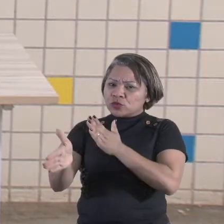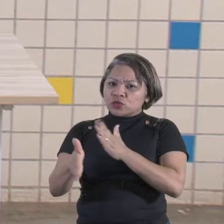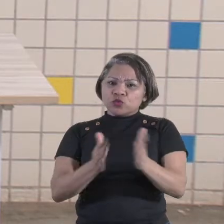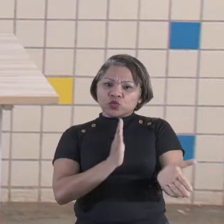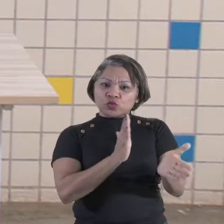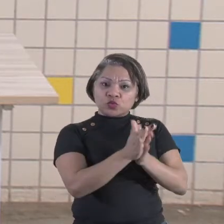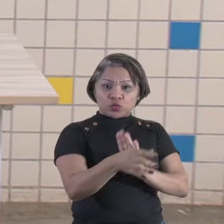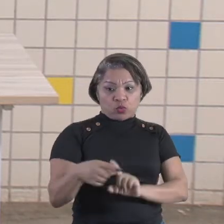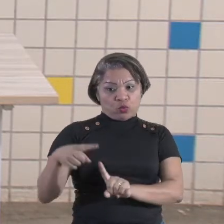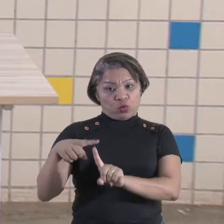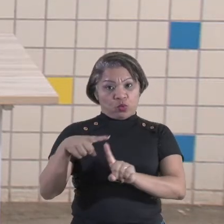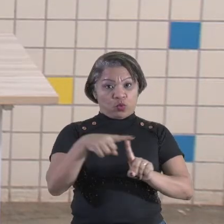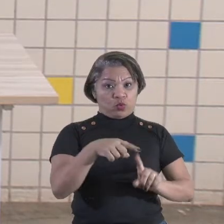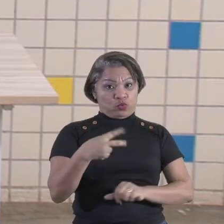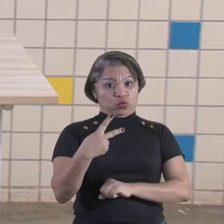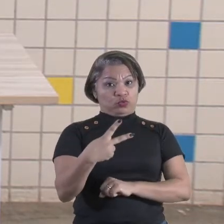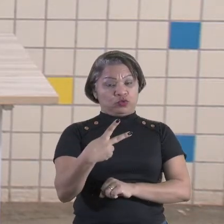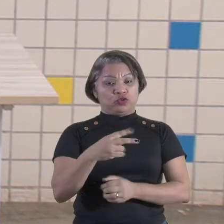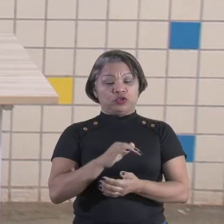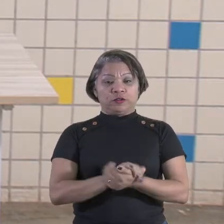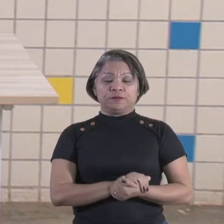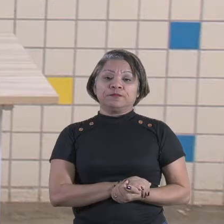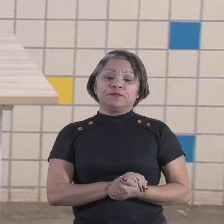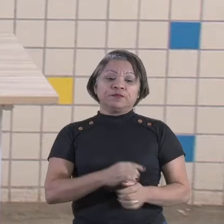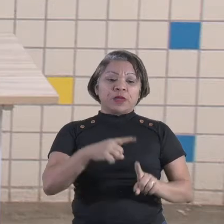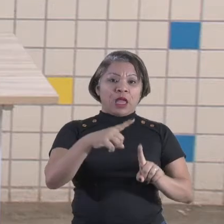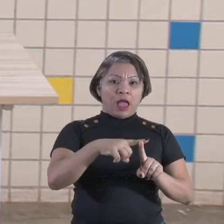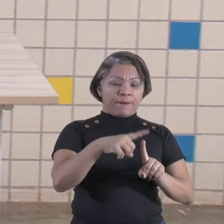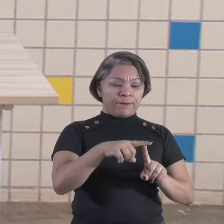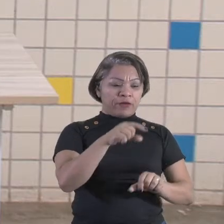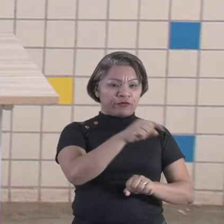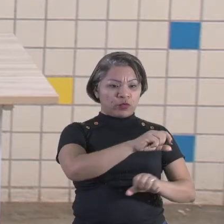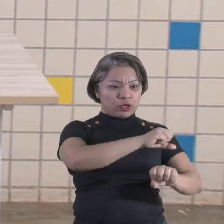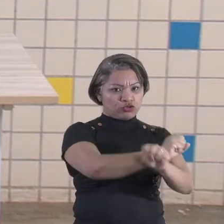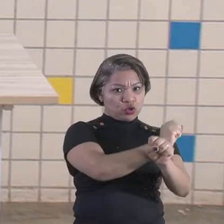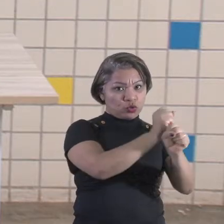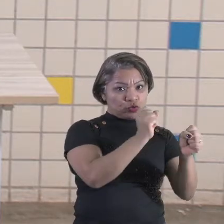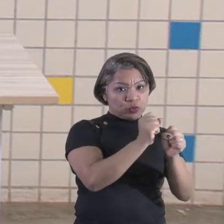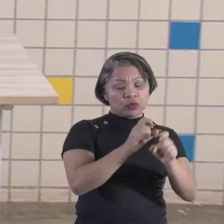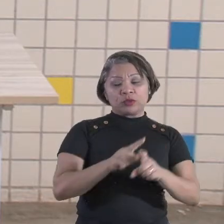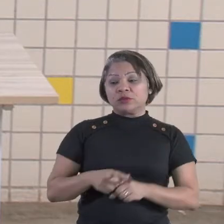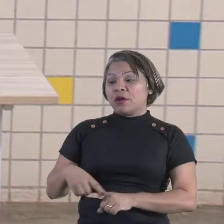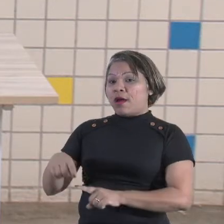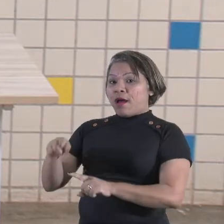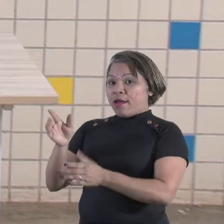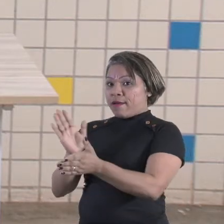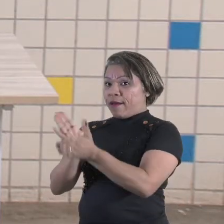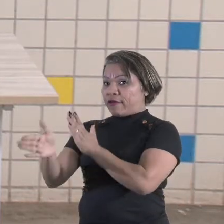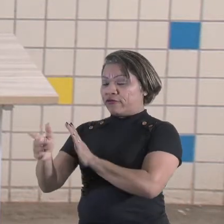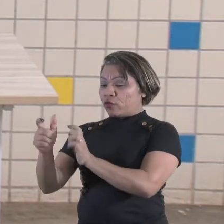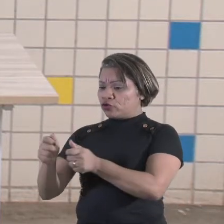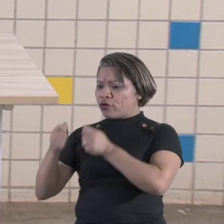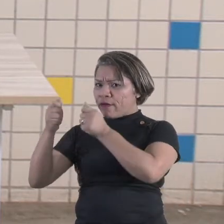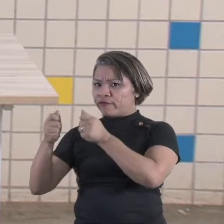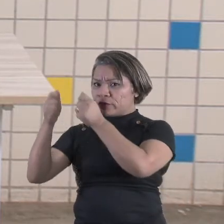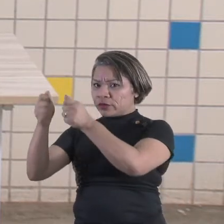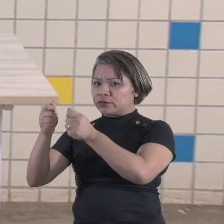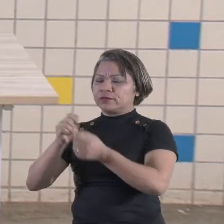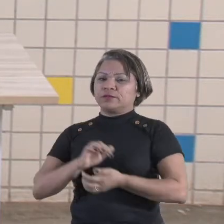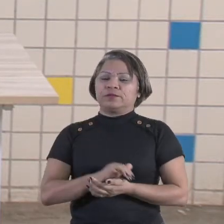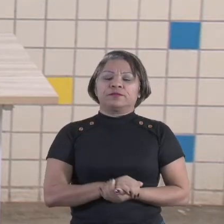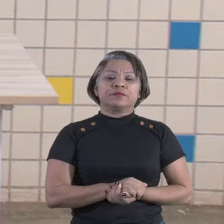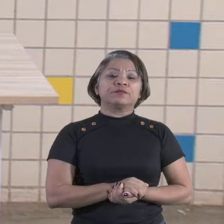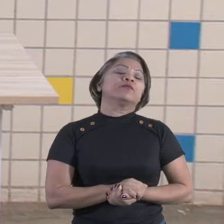2 tipos de fugas, lembram? As fugas de rompimentos e as fugas de reivindicações.